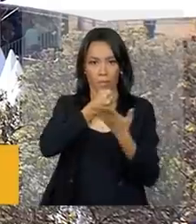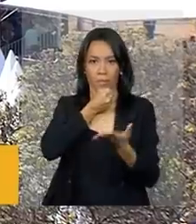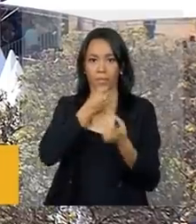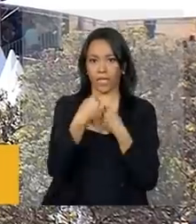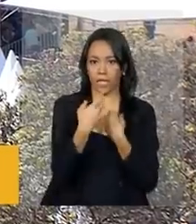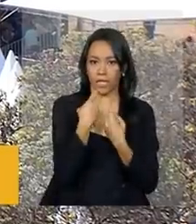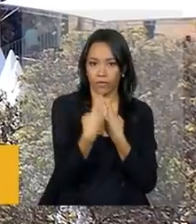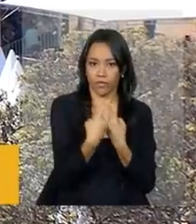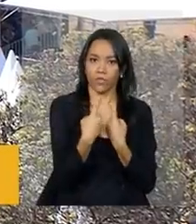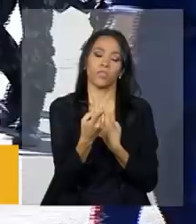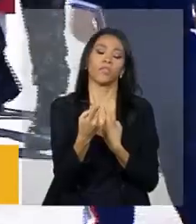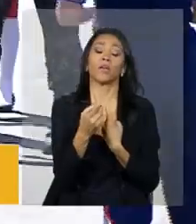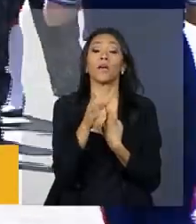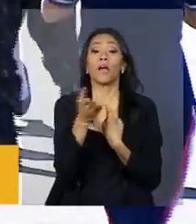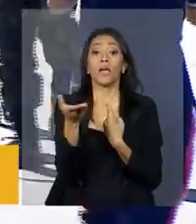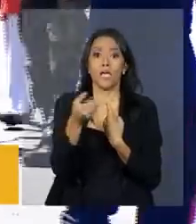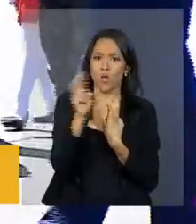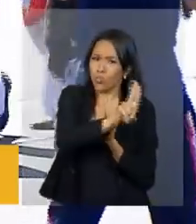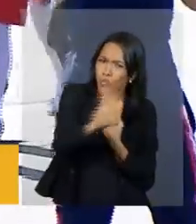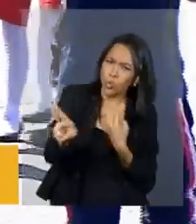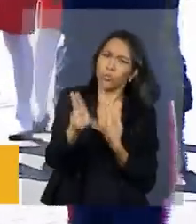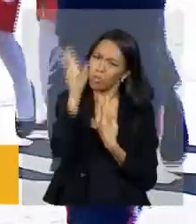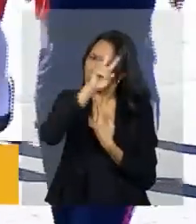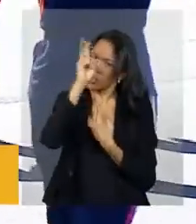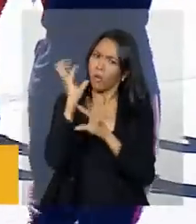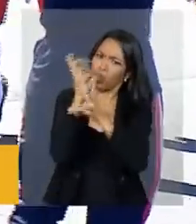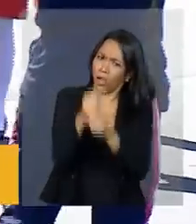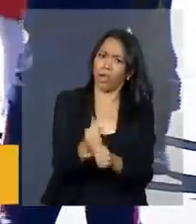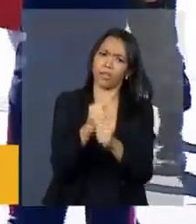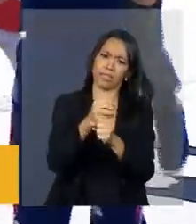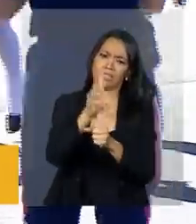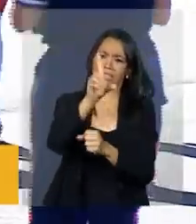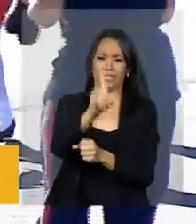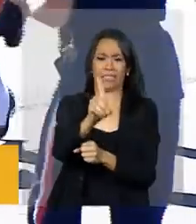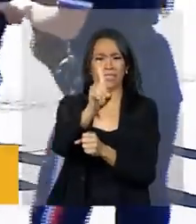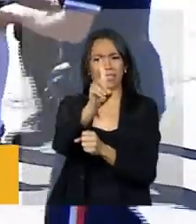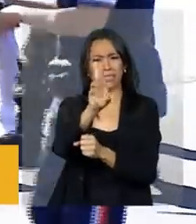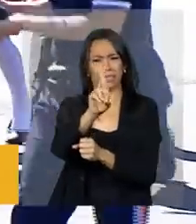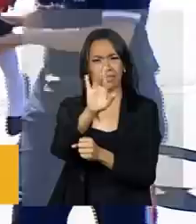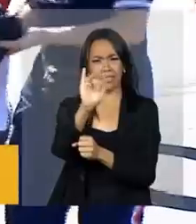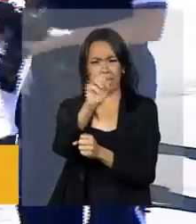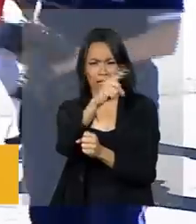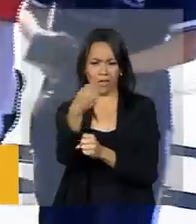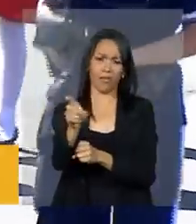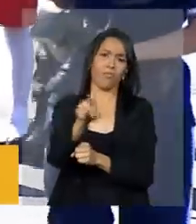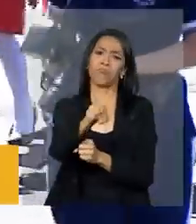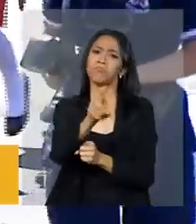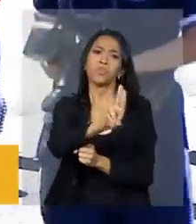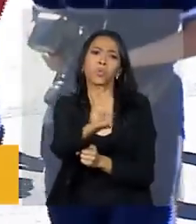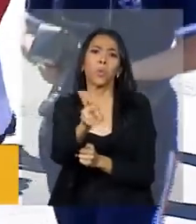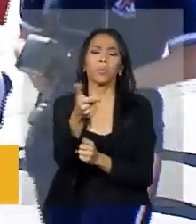é um nome histórico, né? Mas é o nome oficial também? Sim, é o nome oficial. Dragões da Independência,